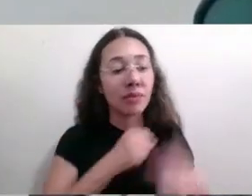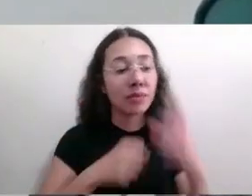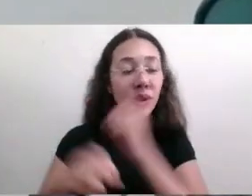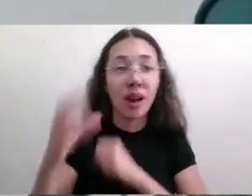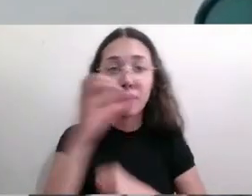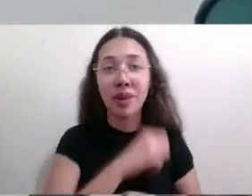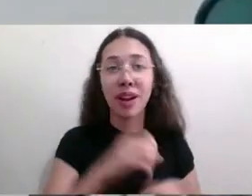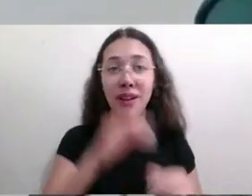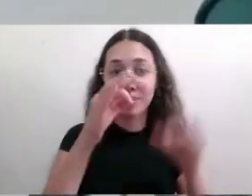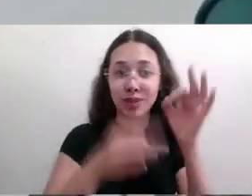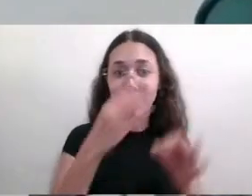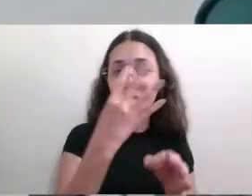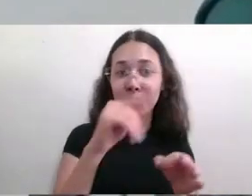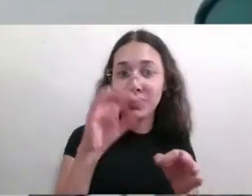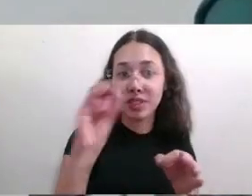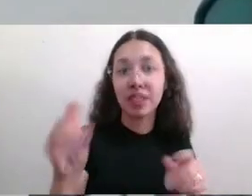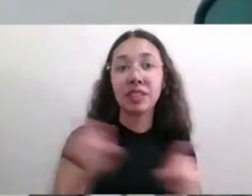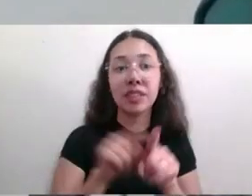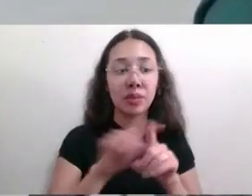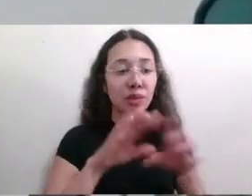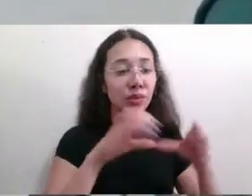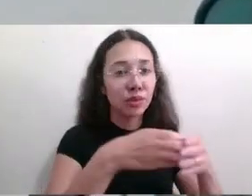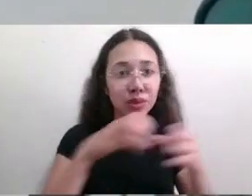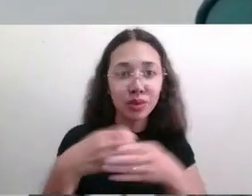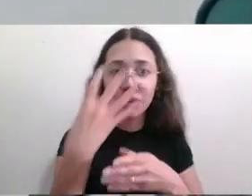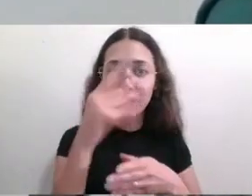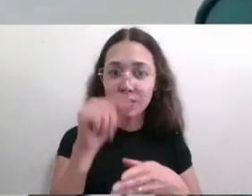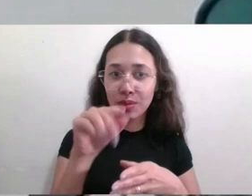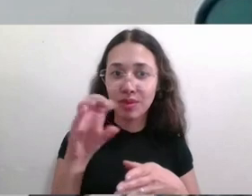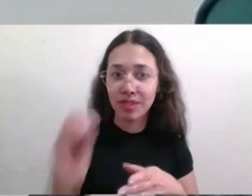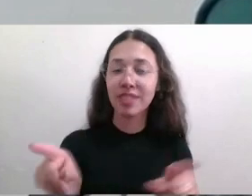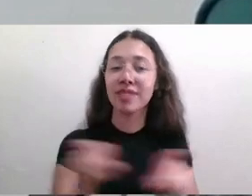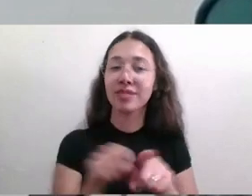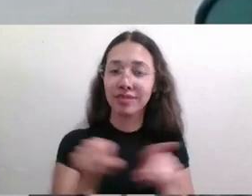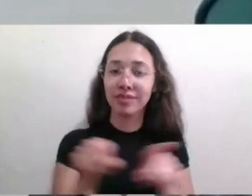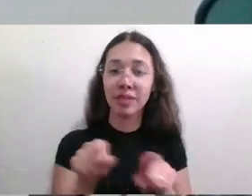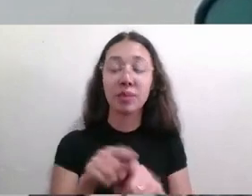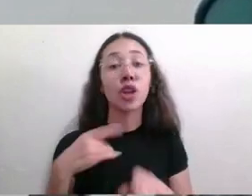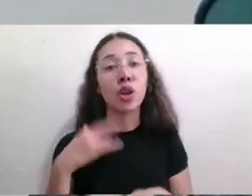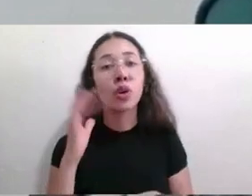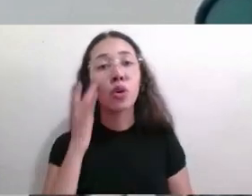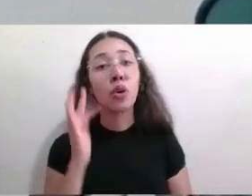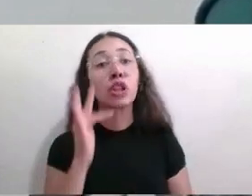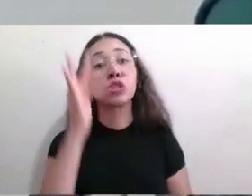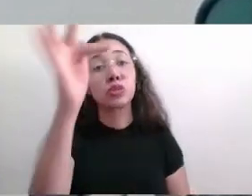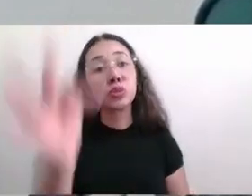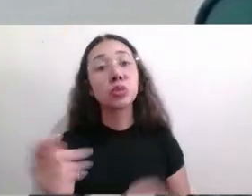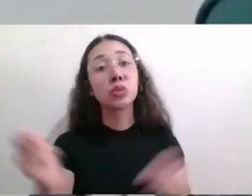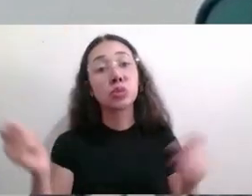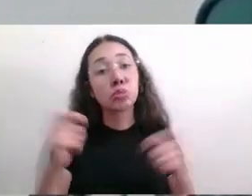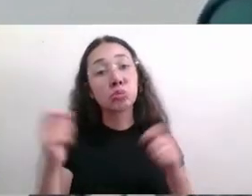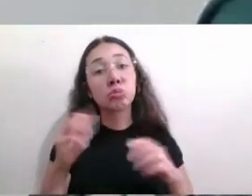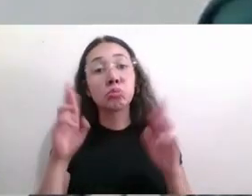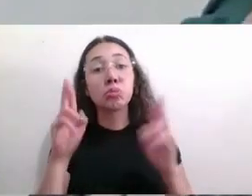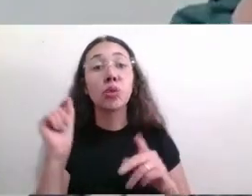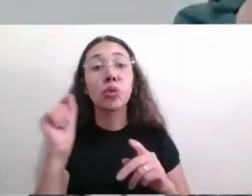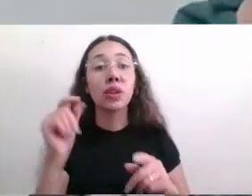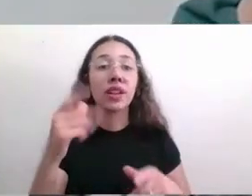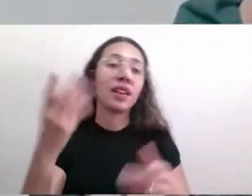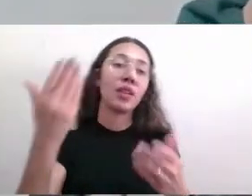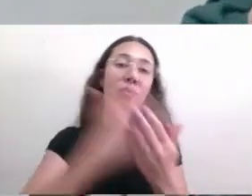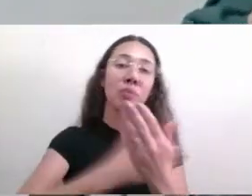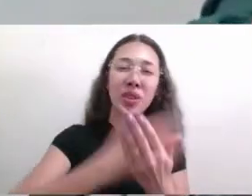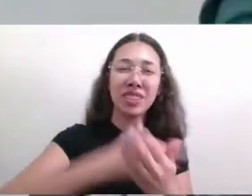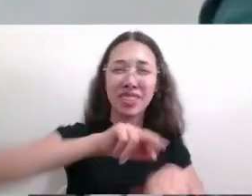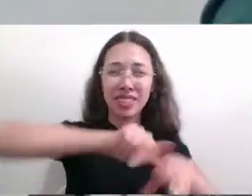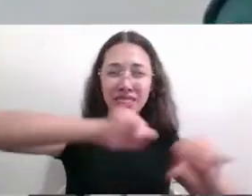núcleos de Justiça 4.0. Acho que no futuro a tendência é que não só os processos de juizado venham